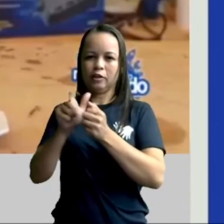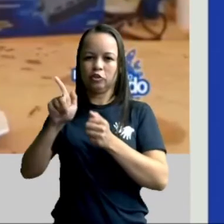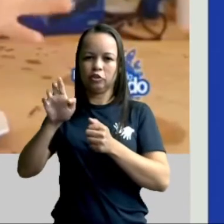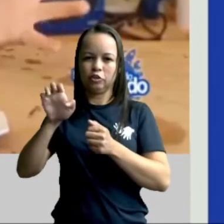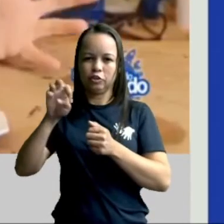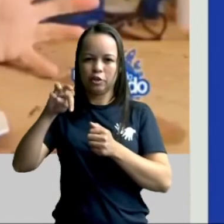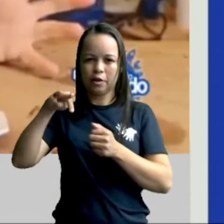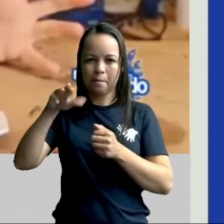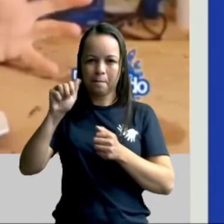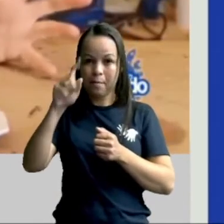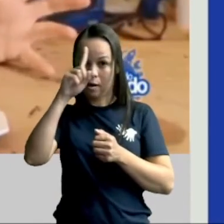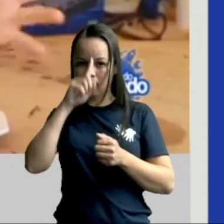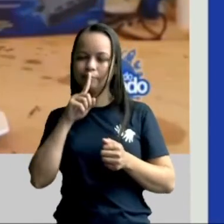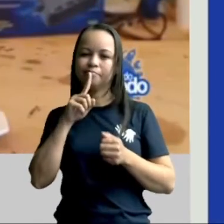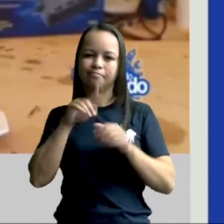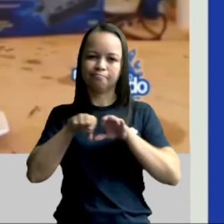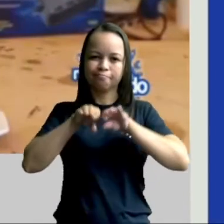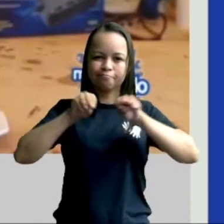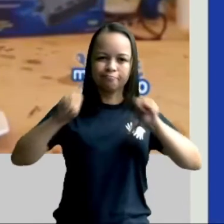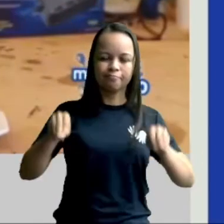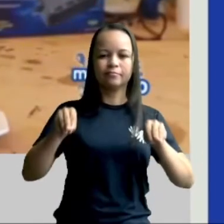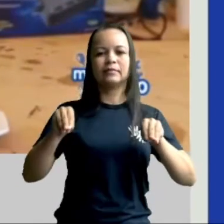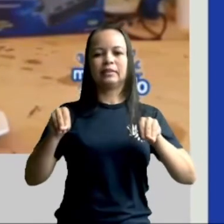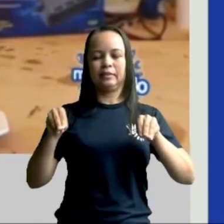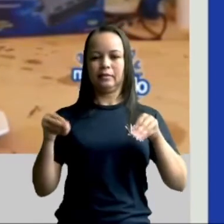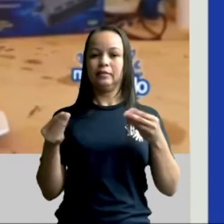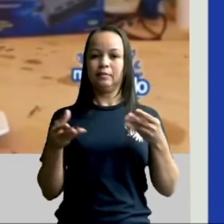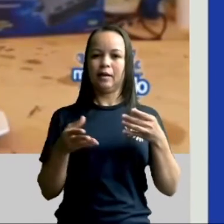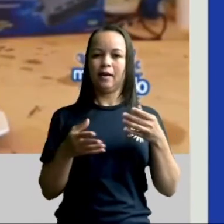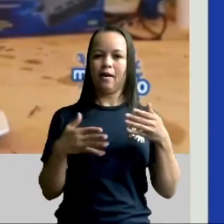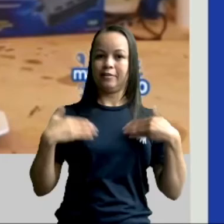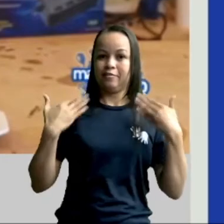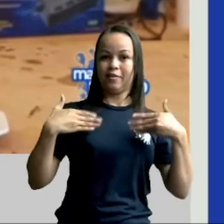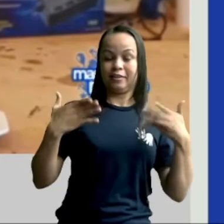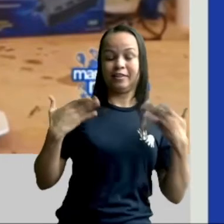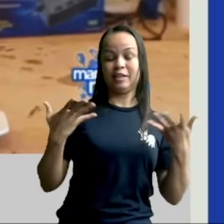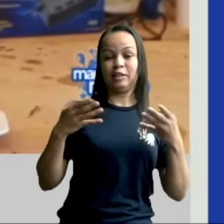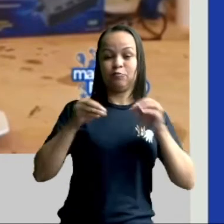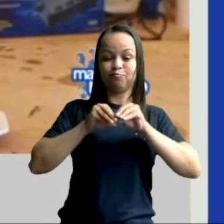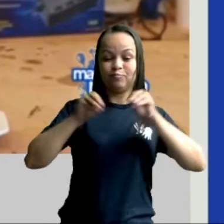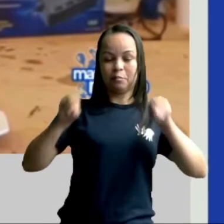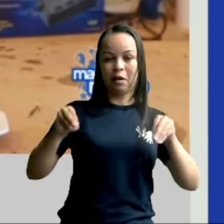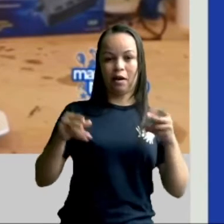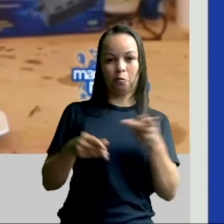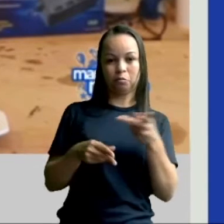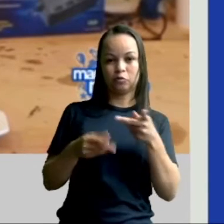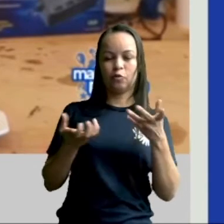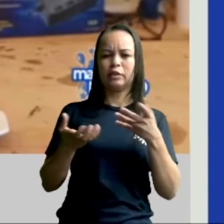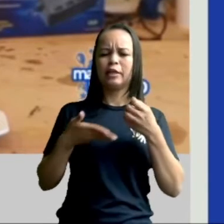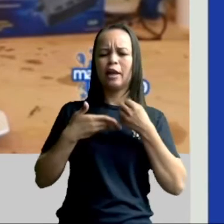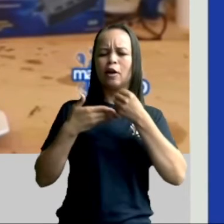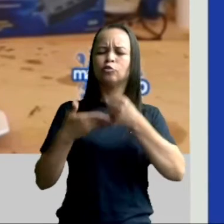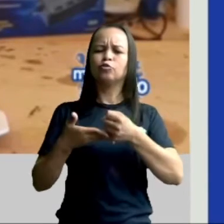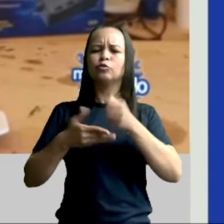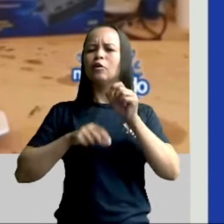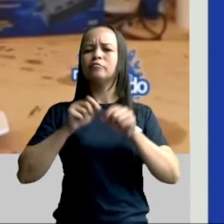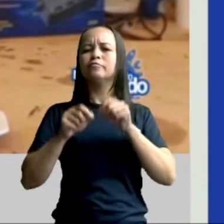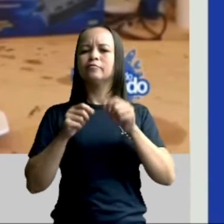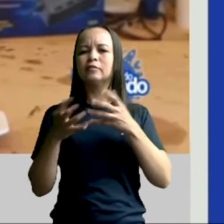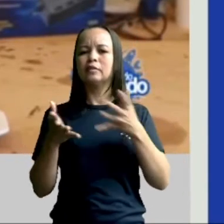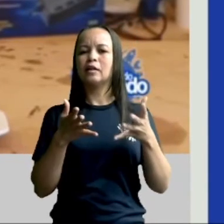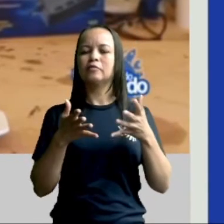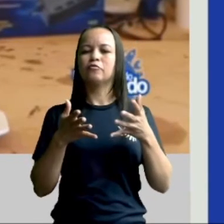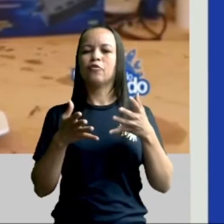mais interessante é que, além de ser divertido separar a gema da clara desse jeito, é que quem ajudou a gente nessa tarefa foi